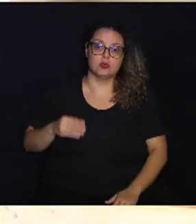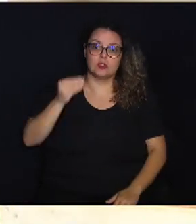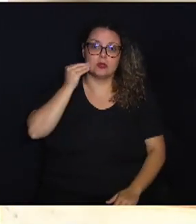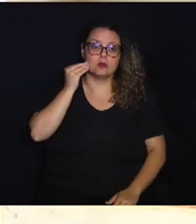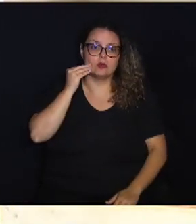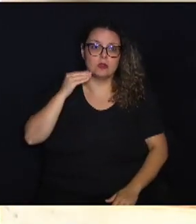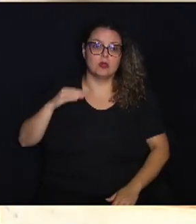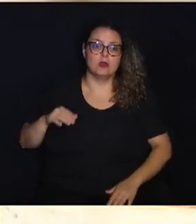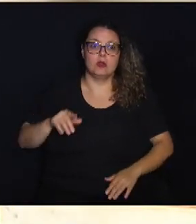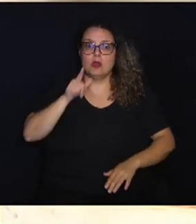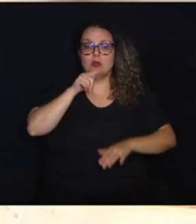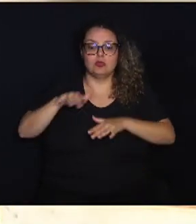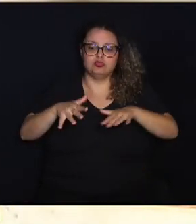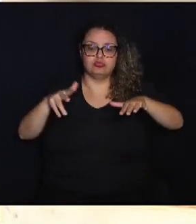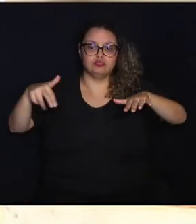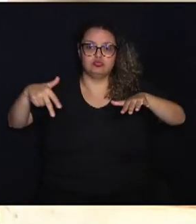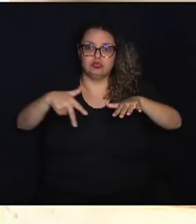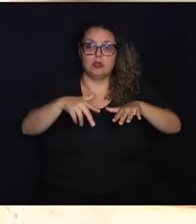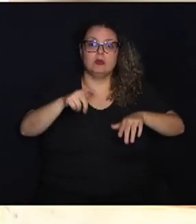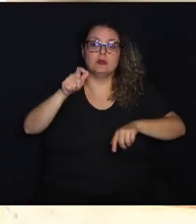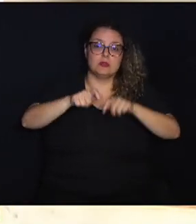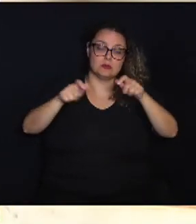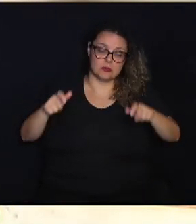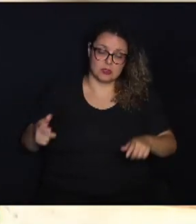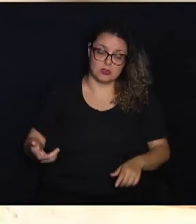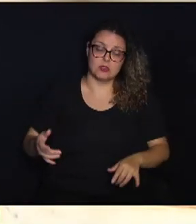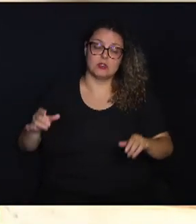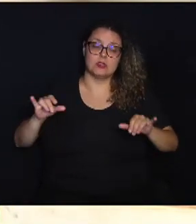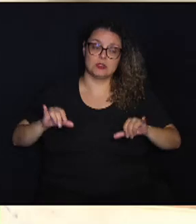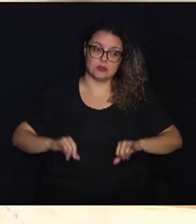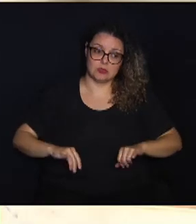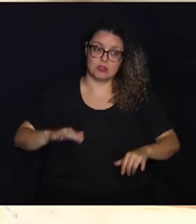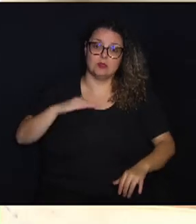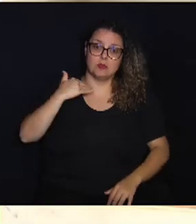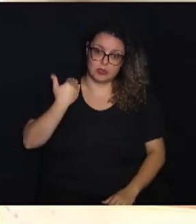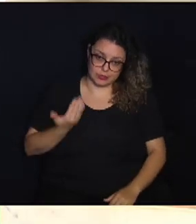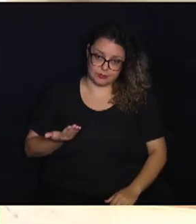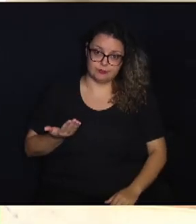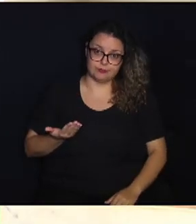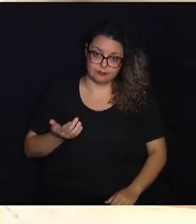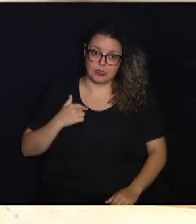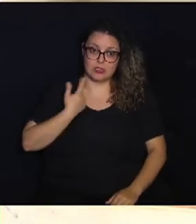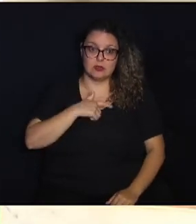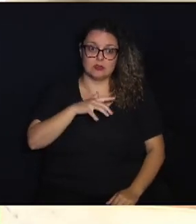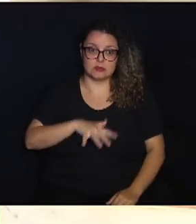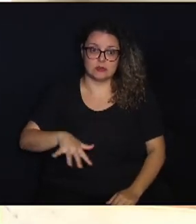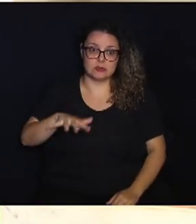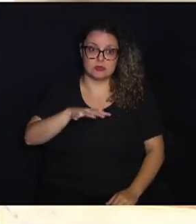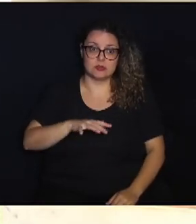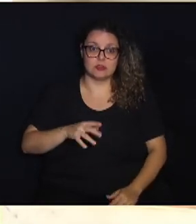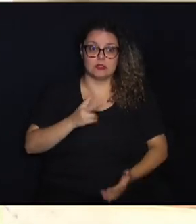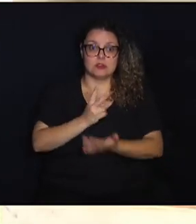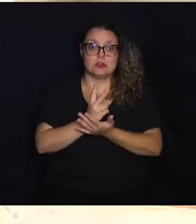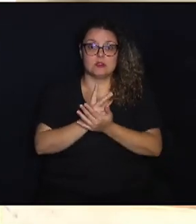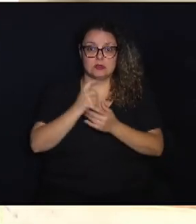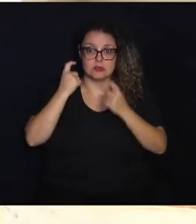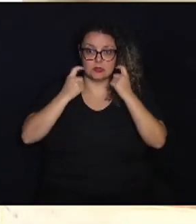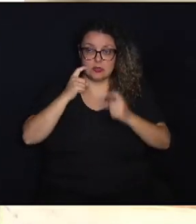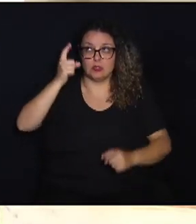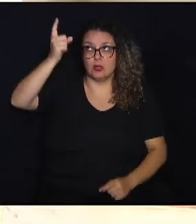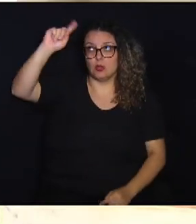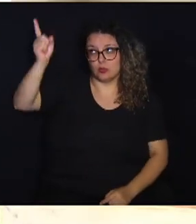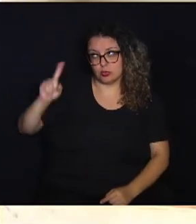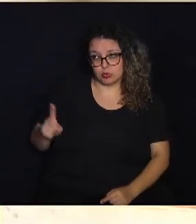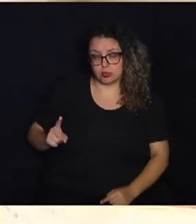são as questões que mais têm matado nos últimos anos na nossa região. E uma outra questão sempre preocupante são os raios.